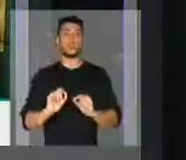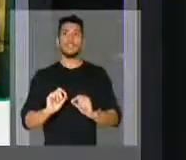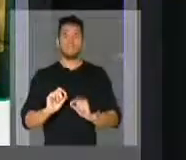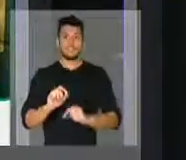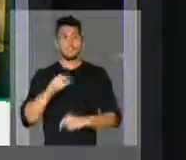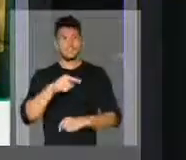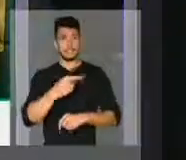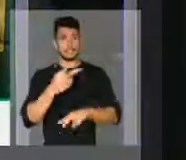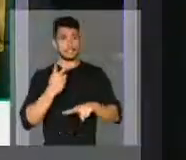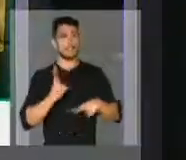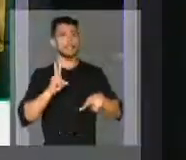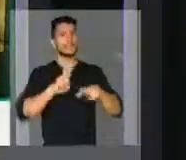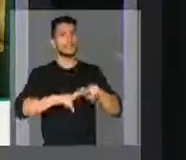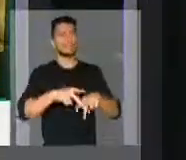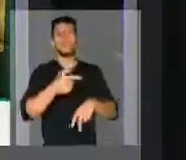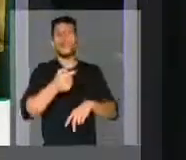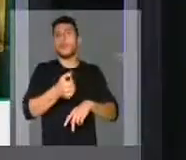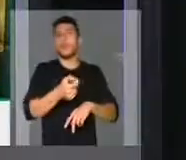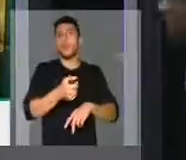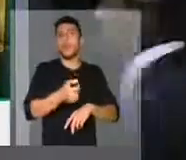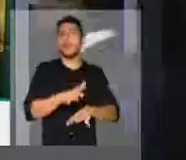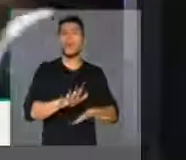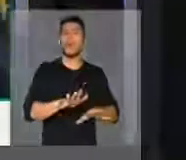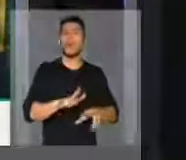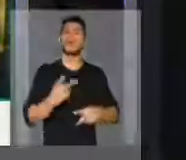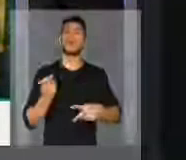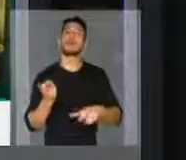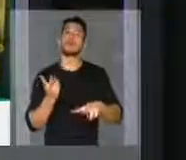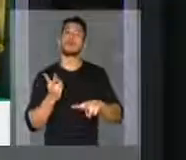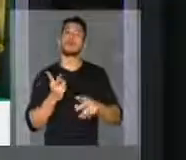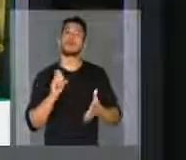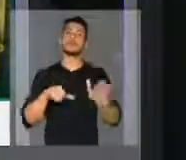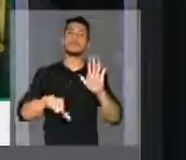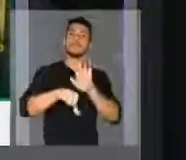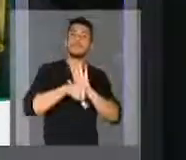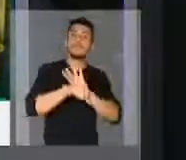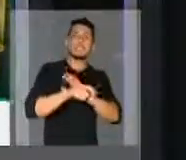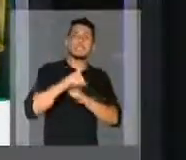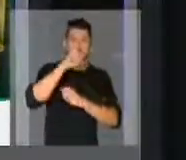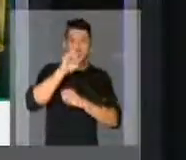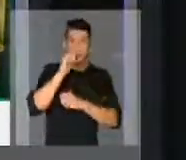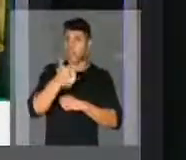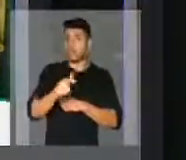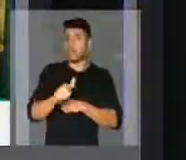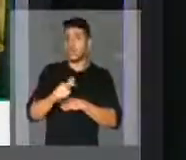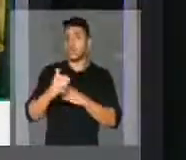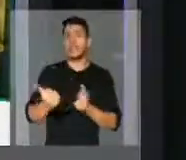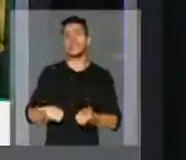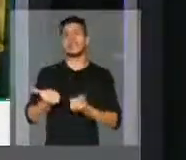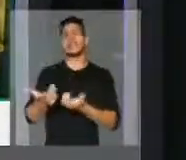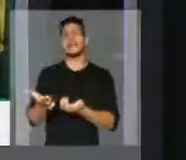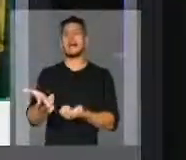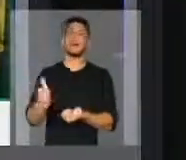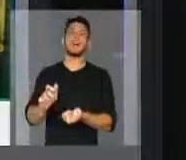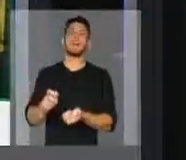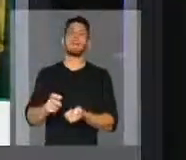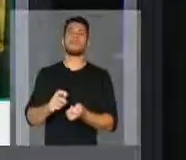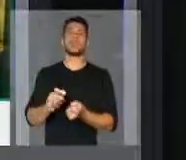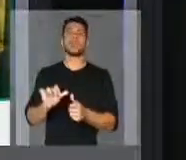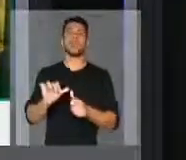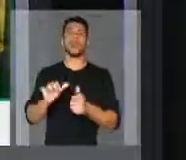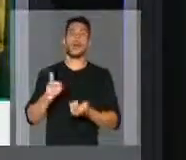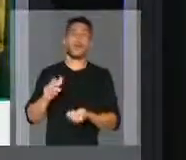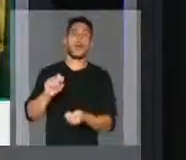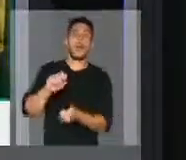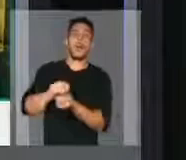assim: é um crime de pequeno potencial ofensivo, é um crime que não é grave, dá uma pena alternativa para esse cidadão, manda